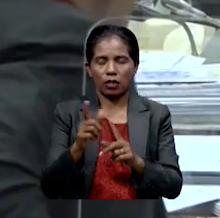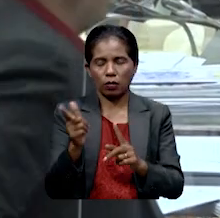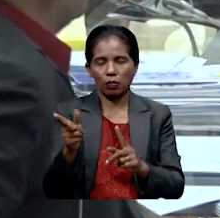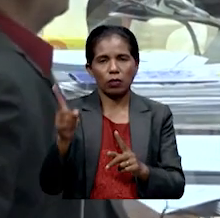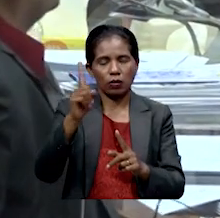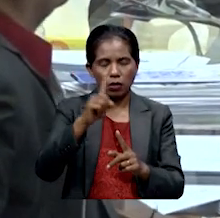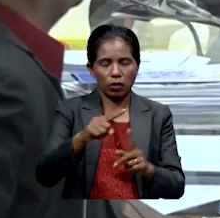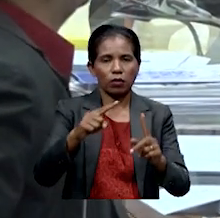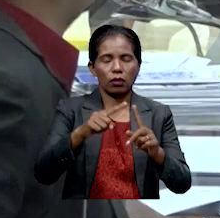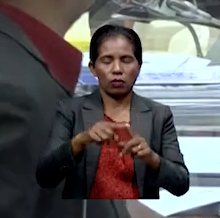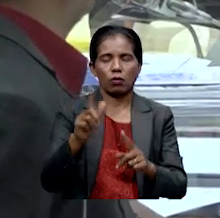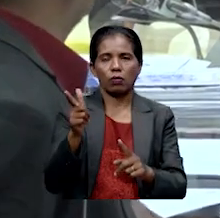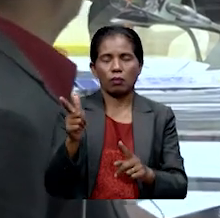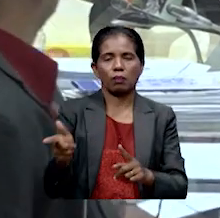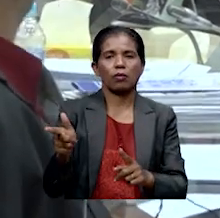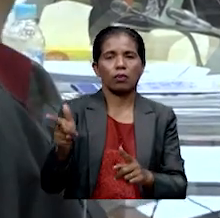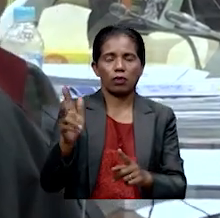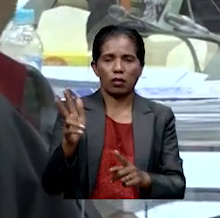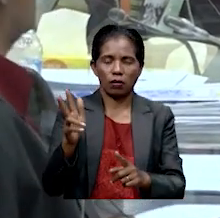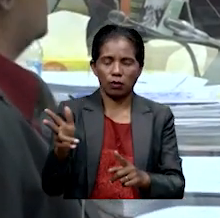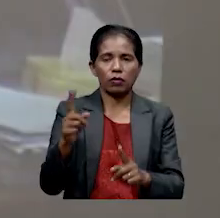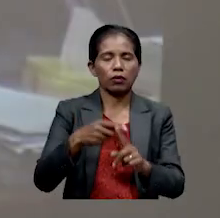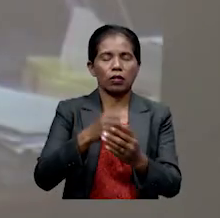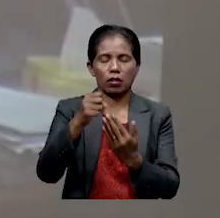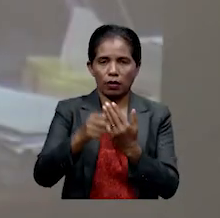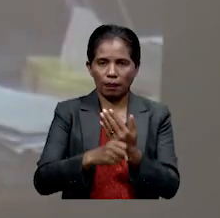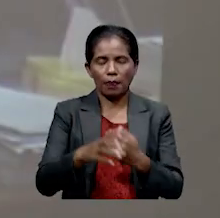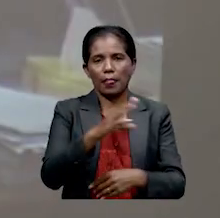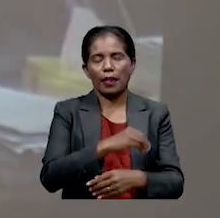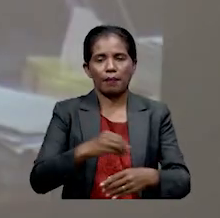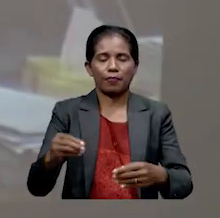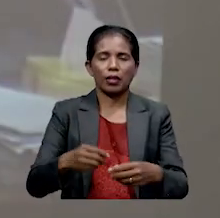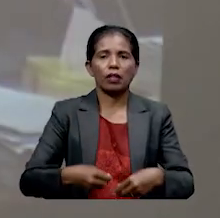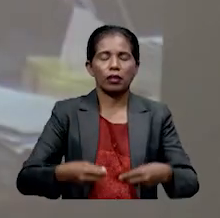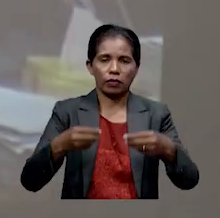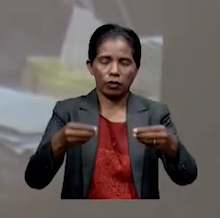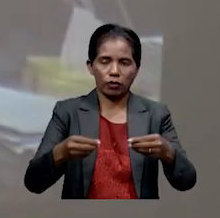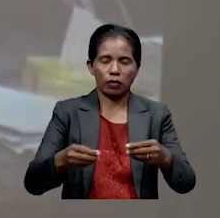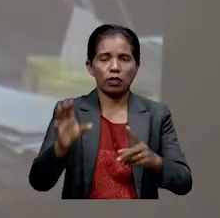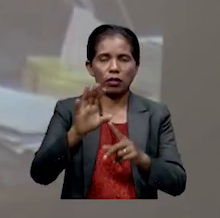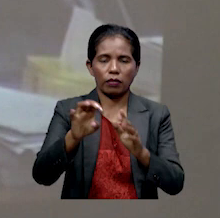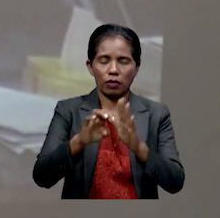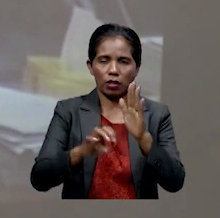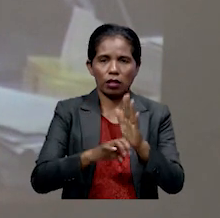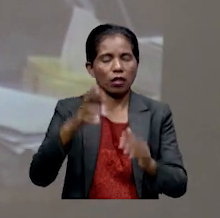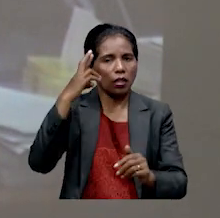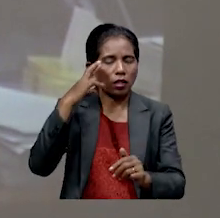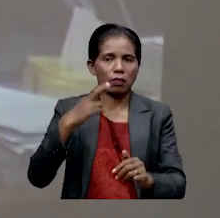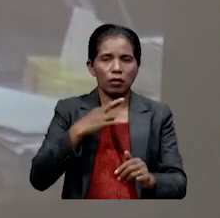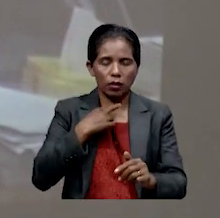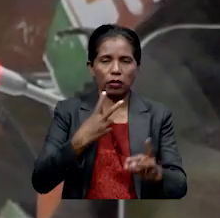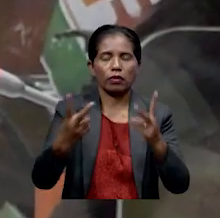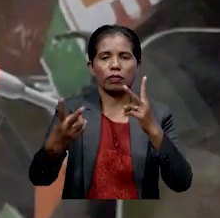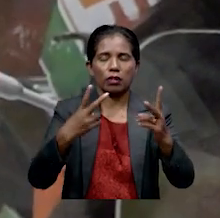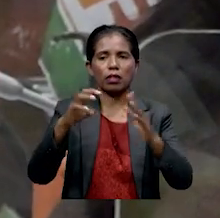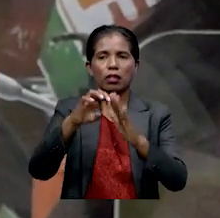setembro. Antes, no Parlamento Nacional, mas aprova pedido consentimento onde autoriza o chefe de Estado José Ramos Horta a visita ao